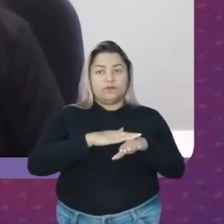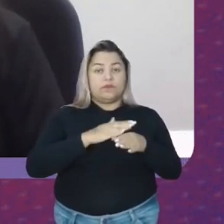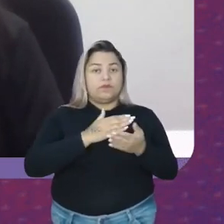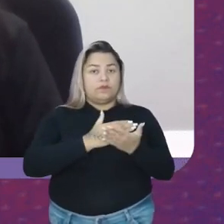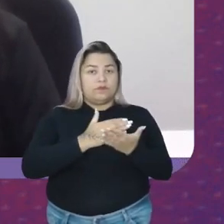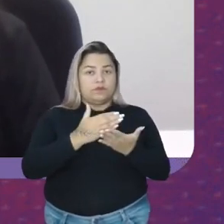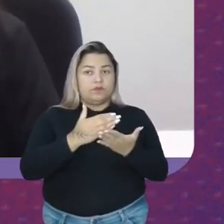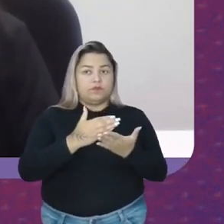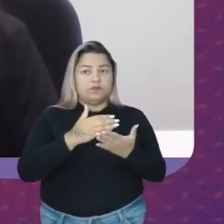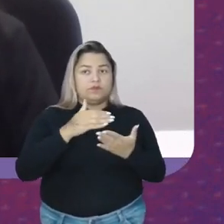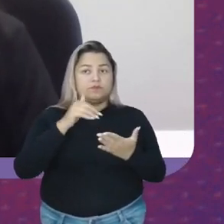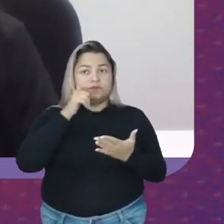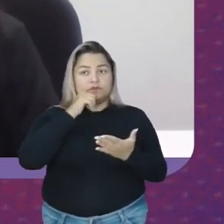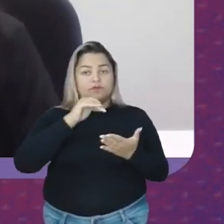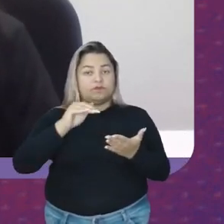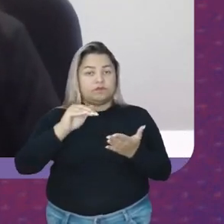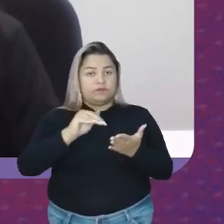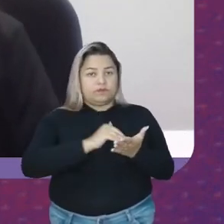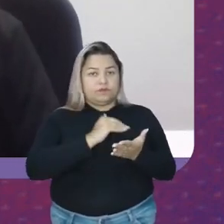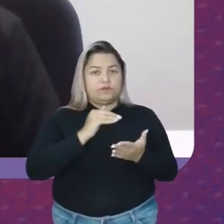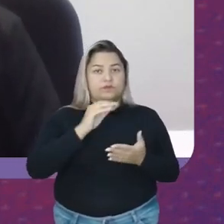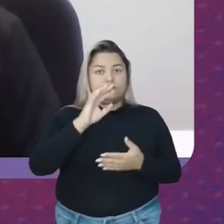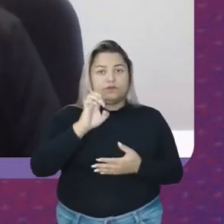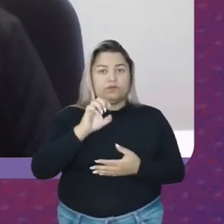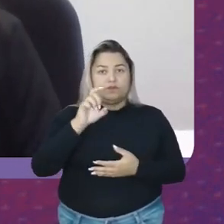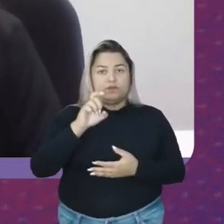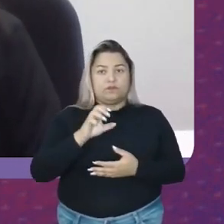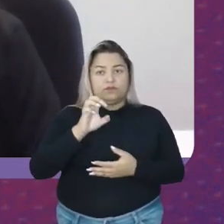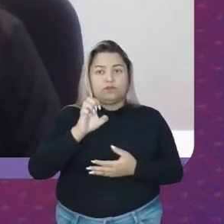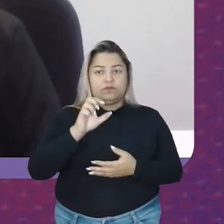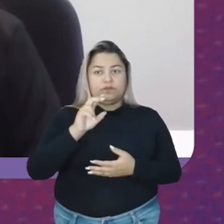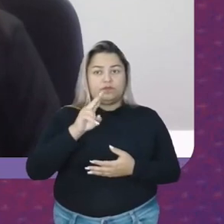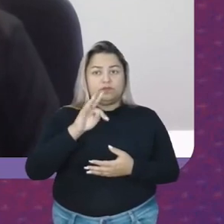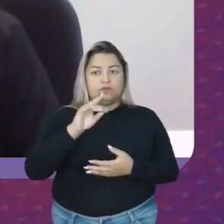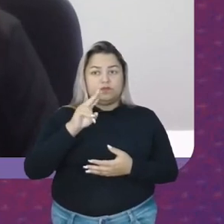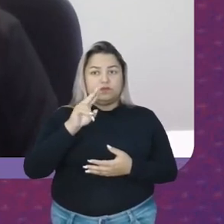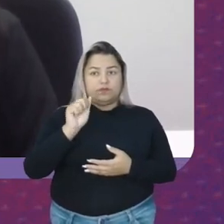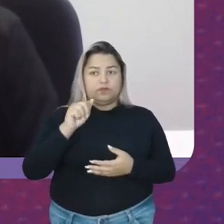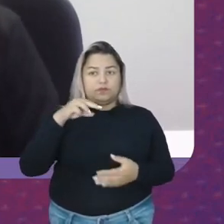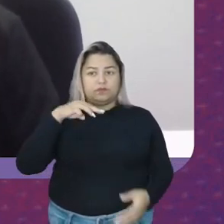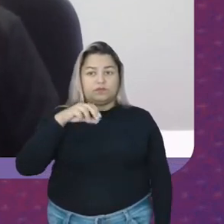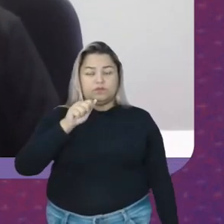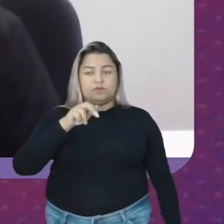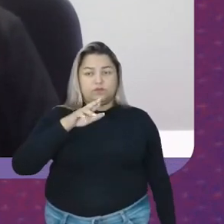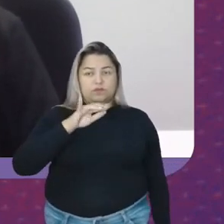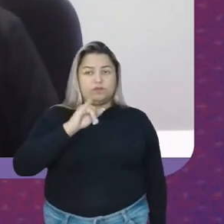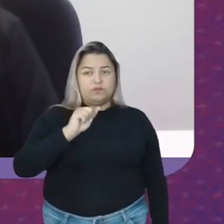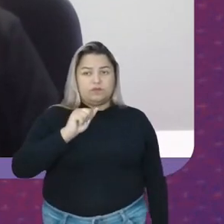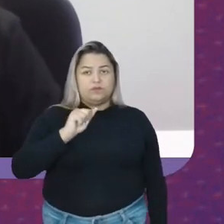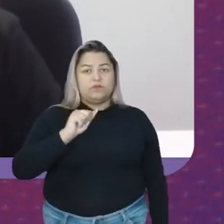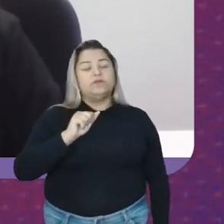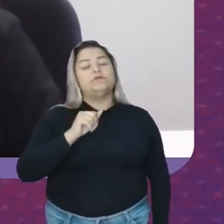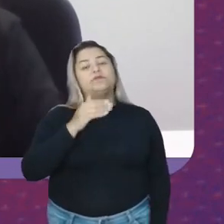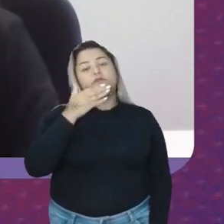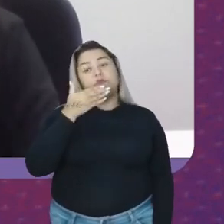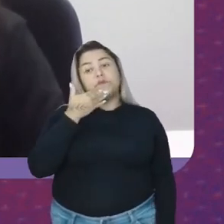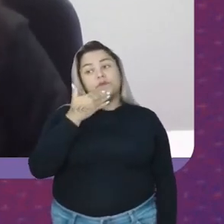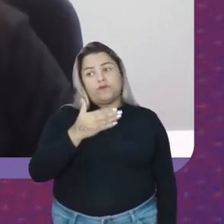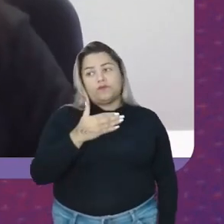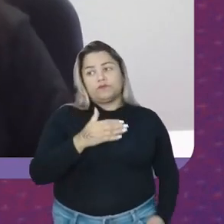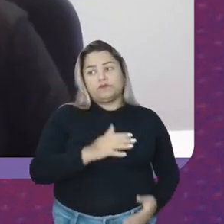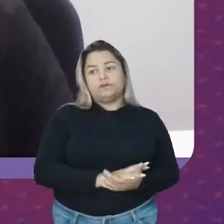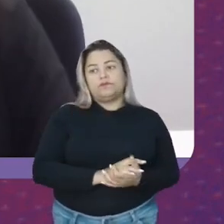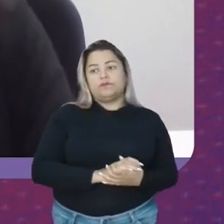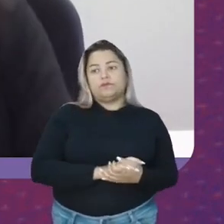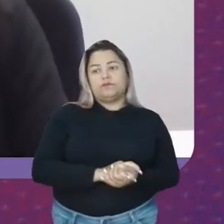com a secretária executiva, né? A secretária Maria Helena, por favor.